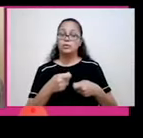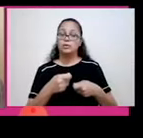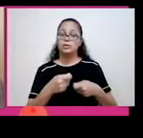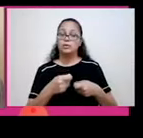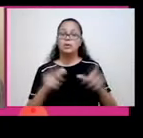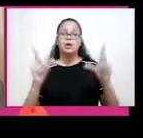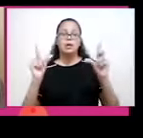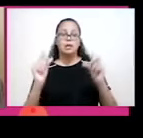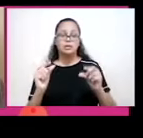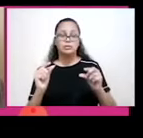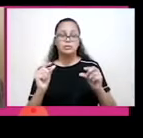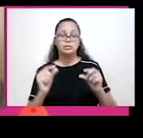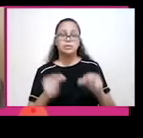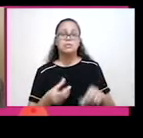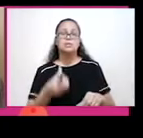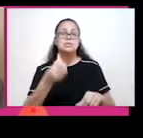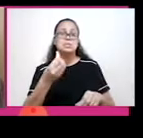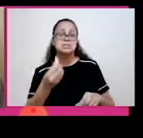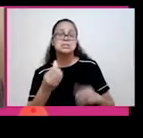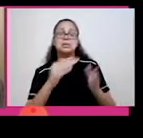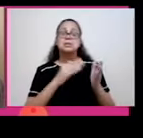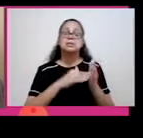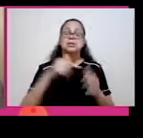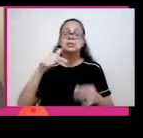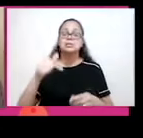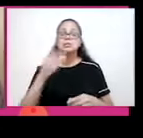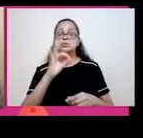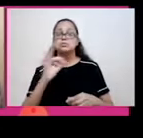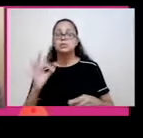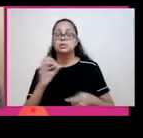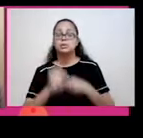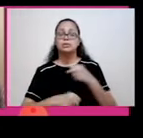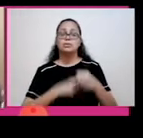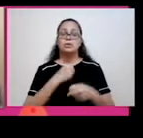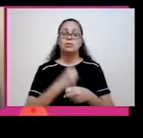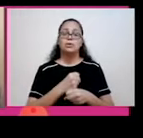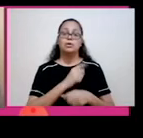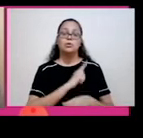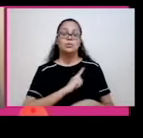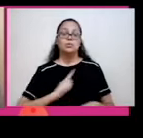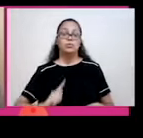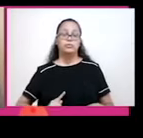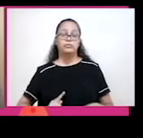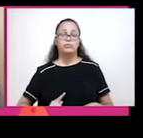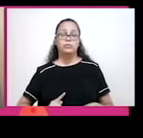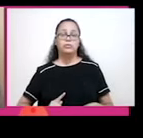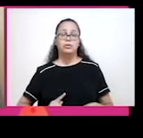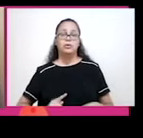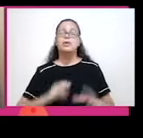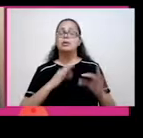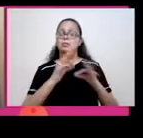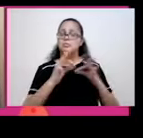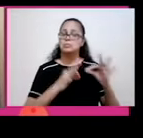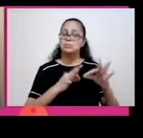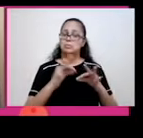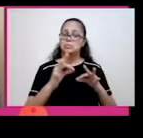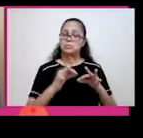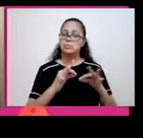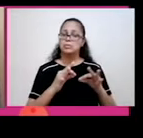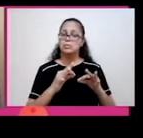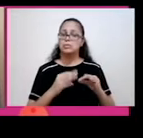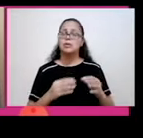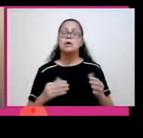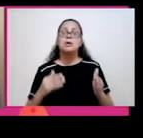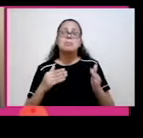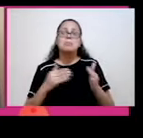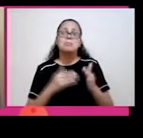certo? Reduzindo para a faixa de 6 a 7% ao ano. Então, o governo toma aí determinadas iniciativas para conter esse crescimento econômico